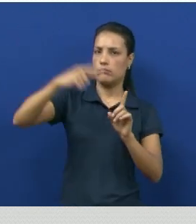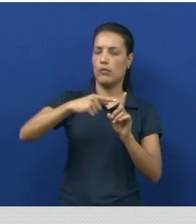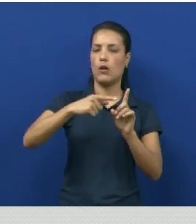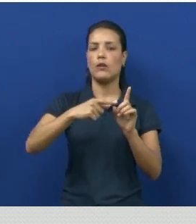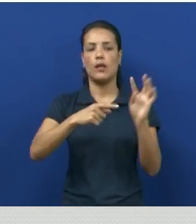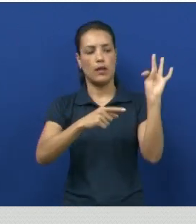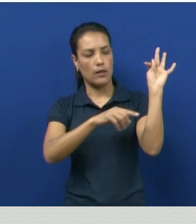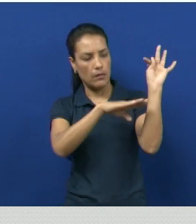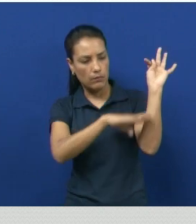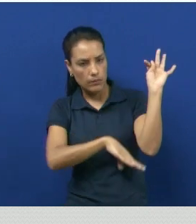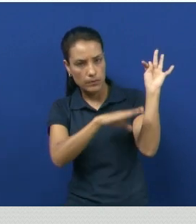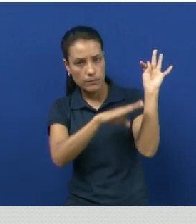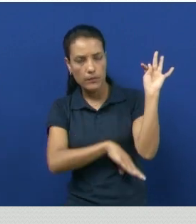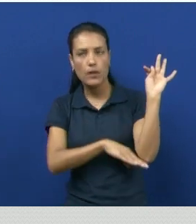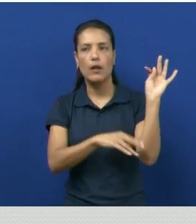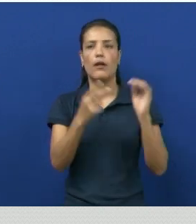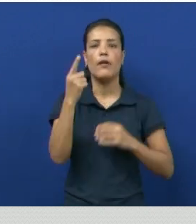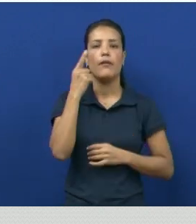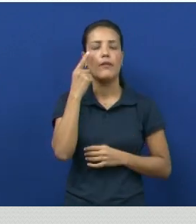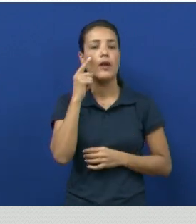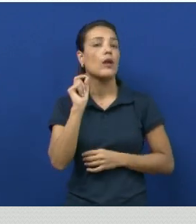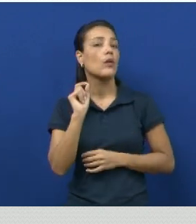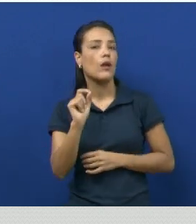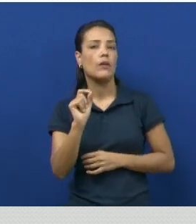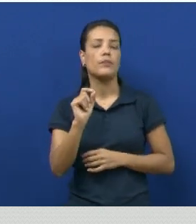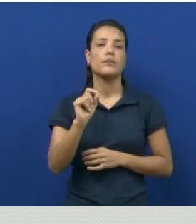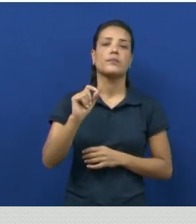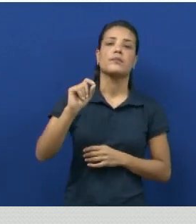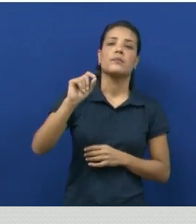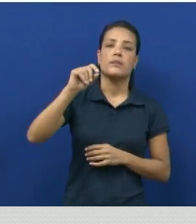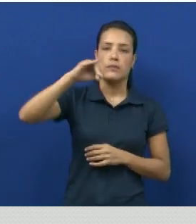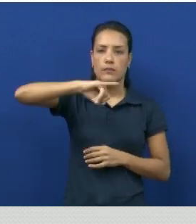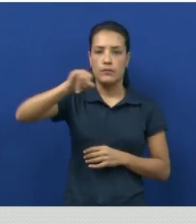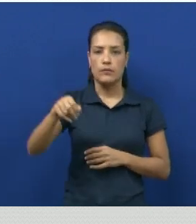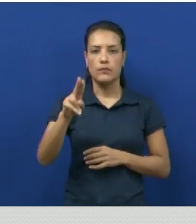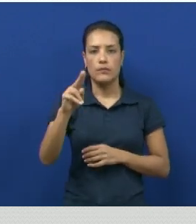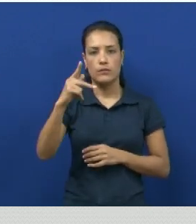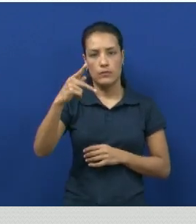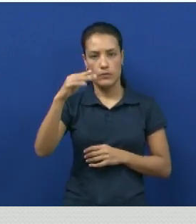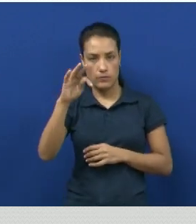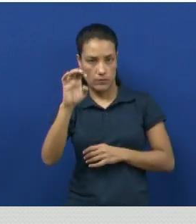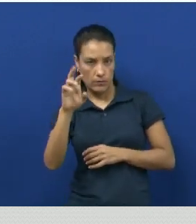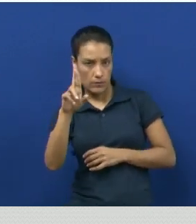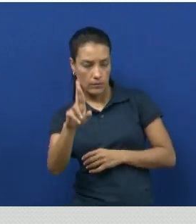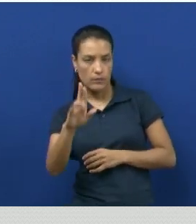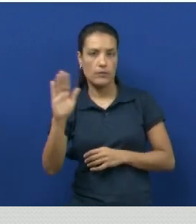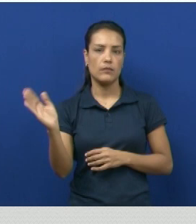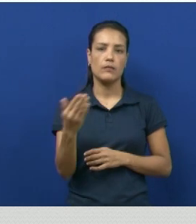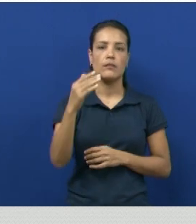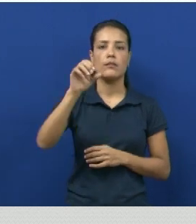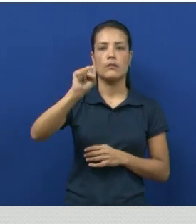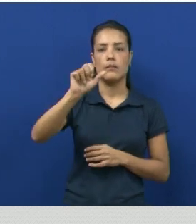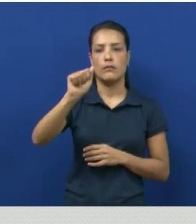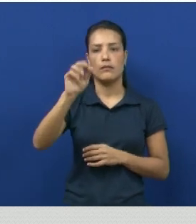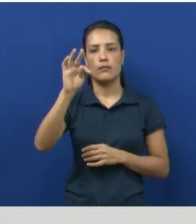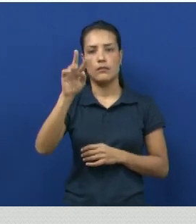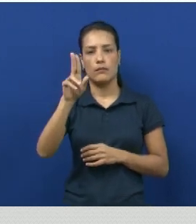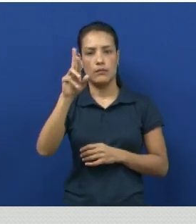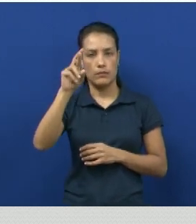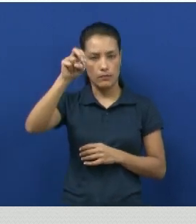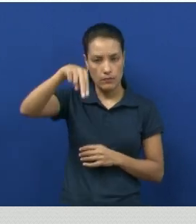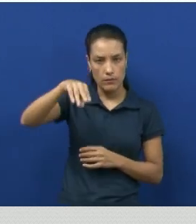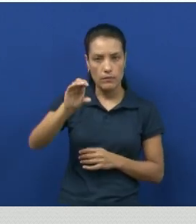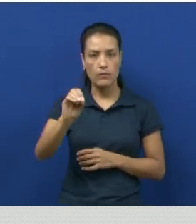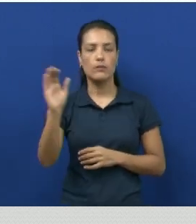baixa, vimos aí na sequência Júpiter, Saturno, Urano e Netuno. Além disso, um